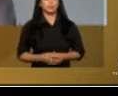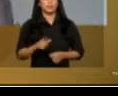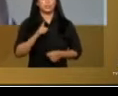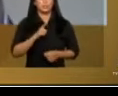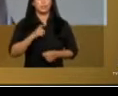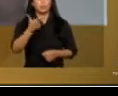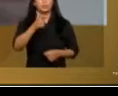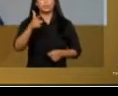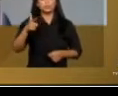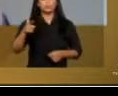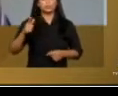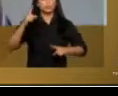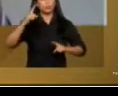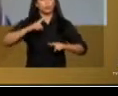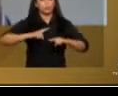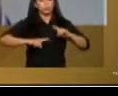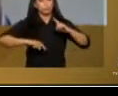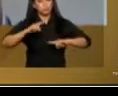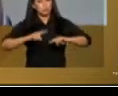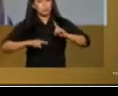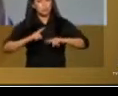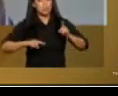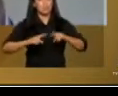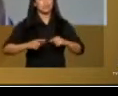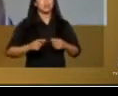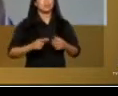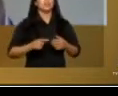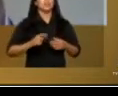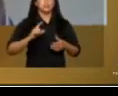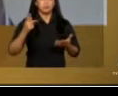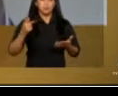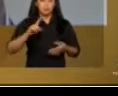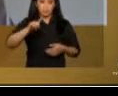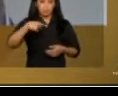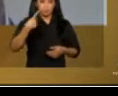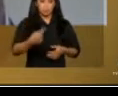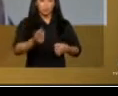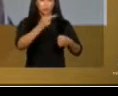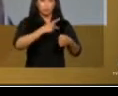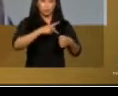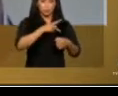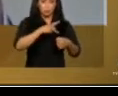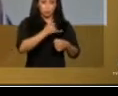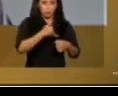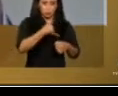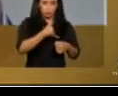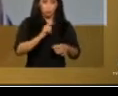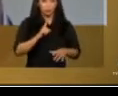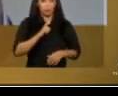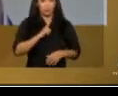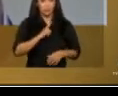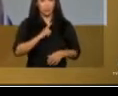petróleo, isso é muito importante que fique assinalado, são produtos estratégicos.